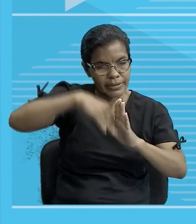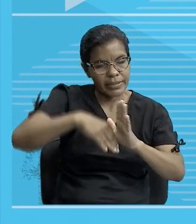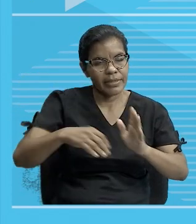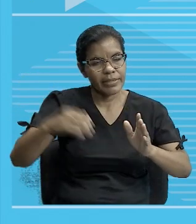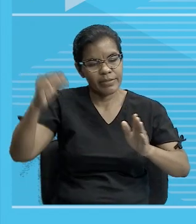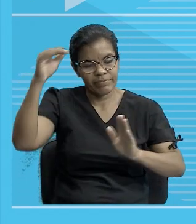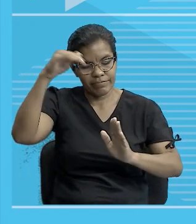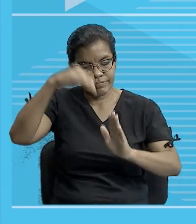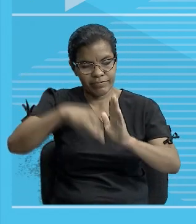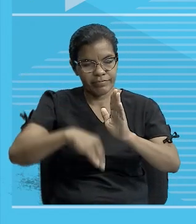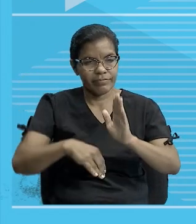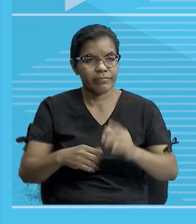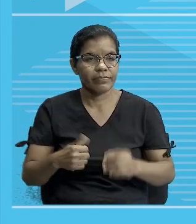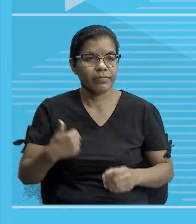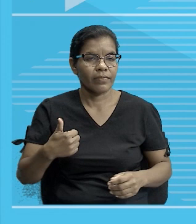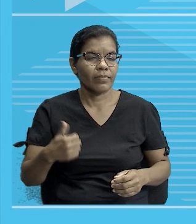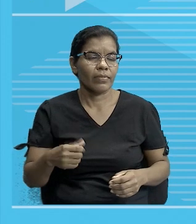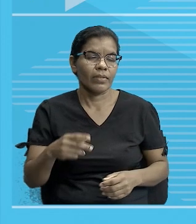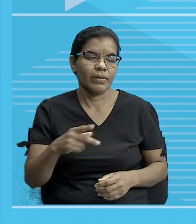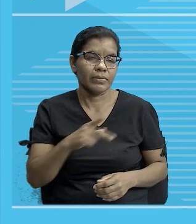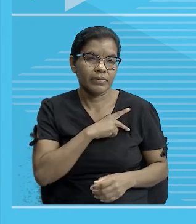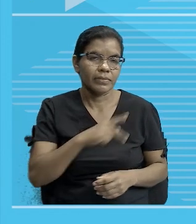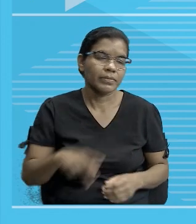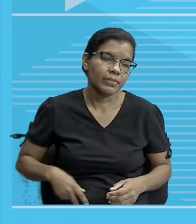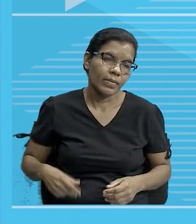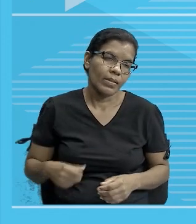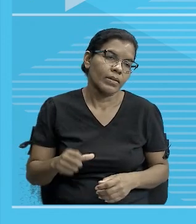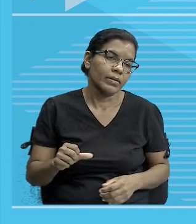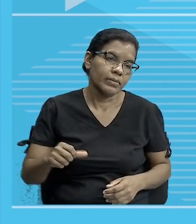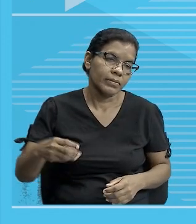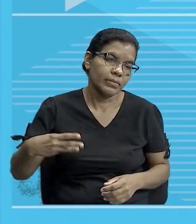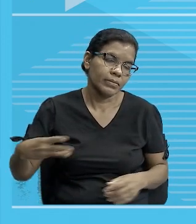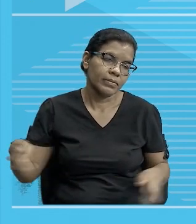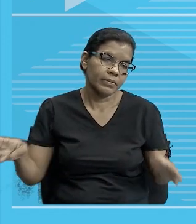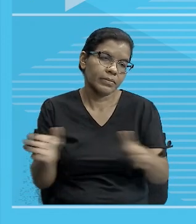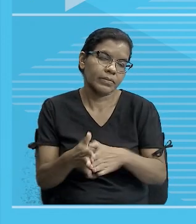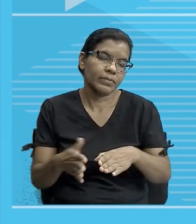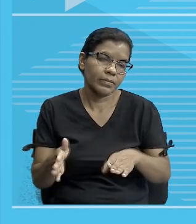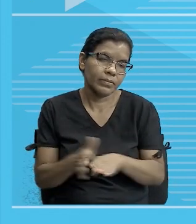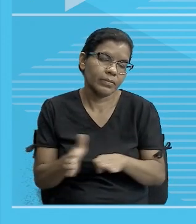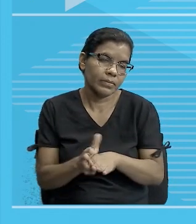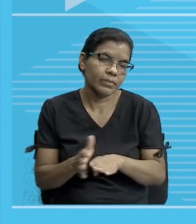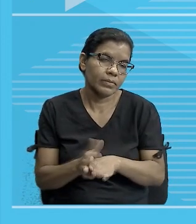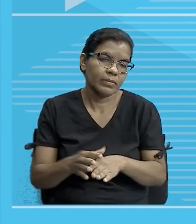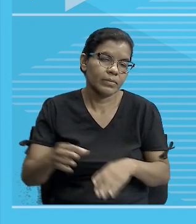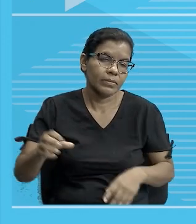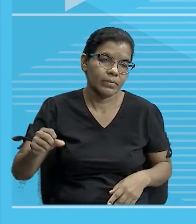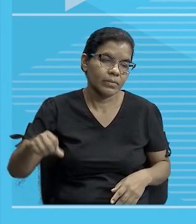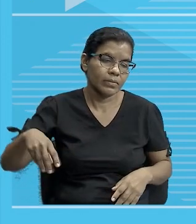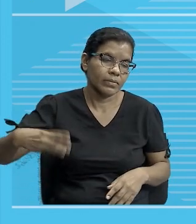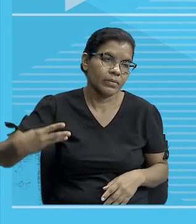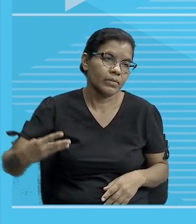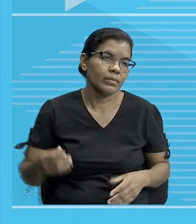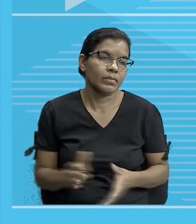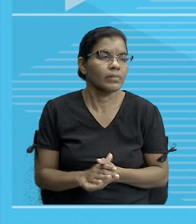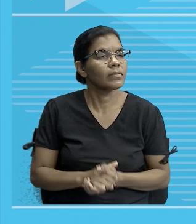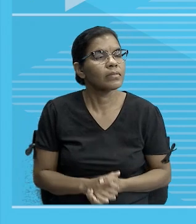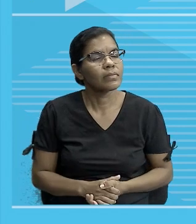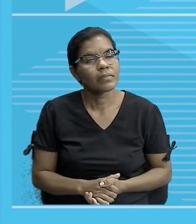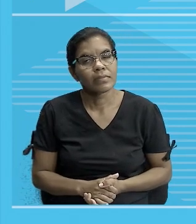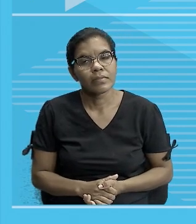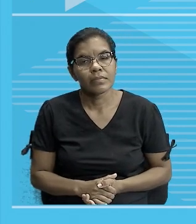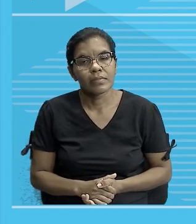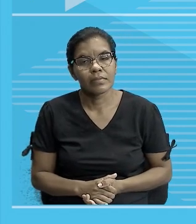governo, de 93 a 94, ele vai cair. De boa, deixa eu botar aqui o governo do